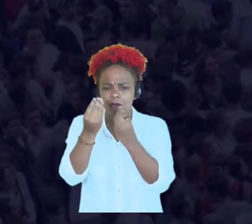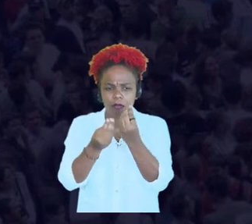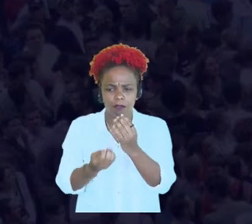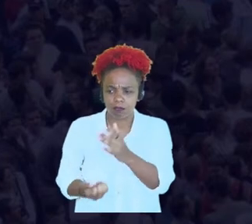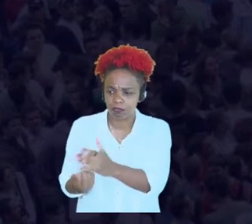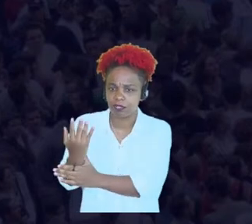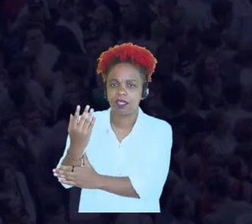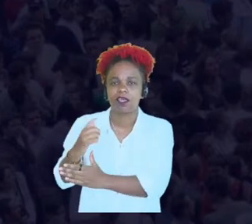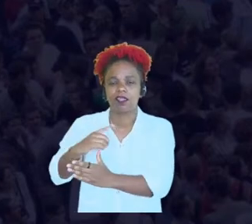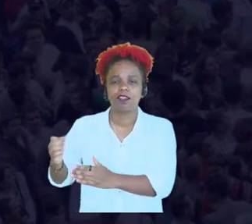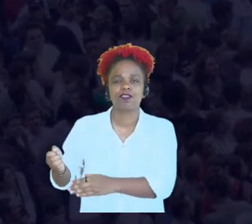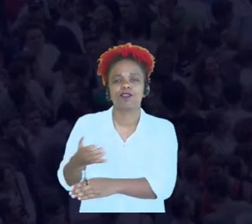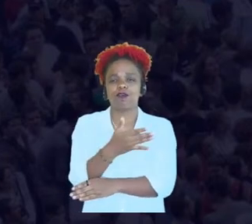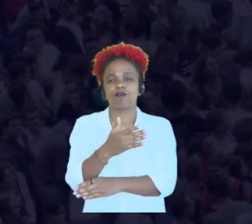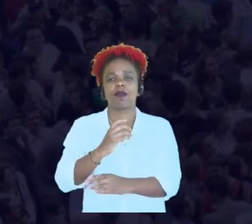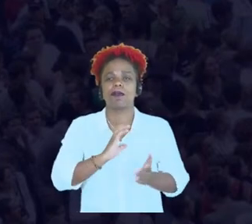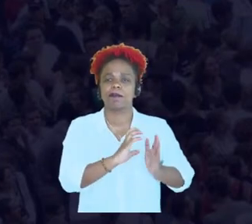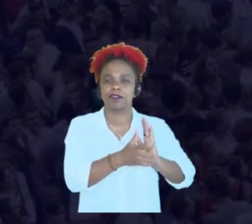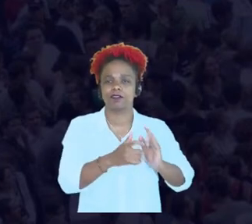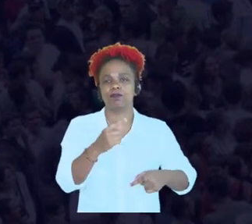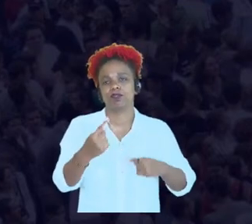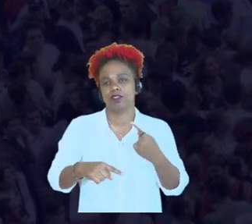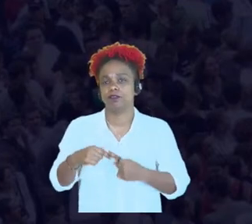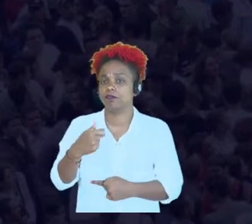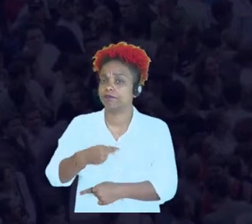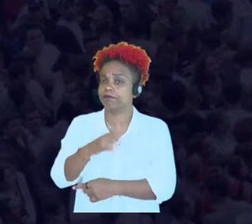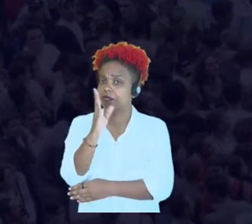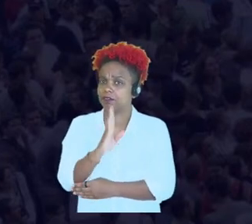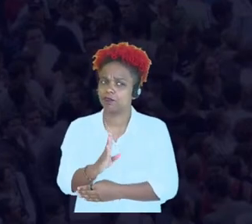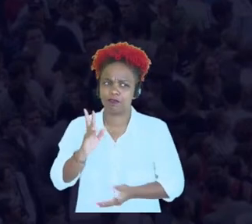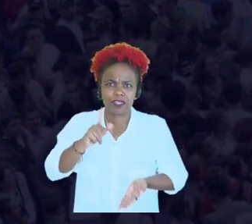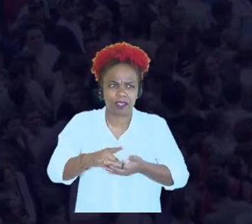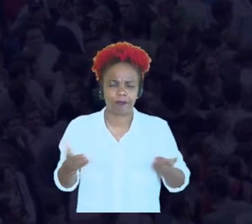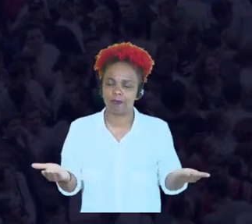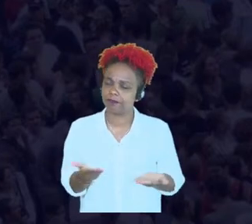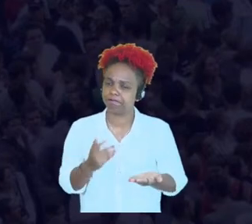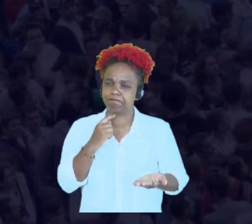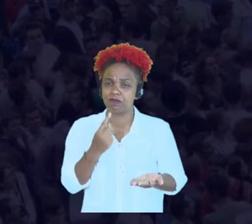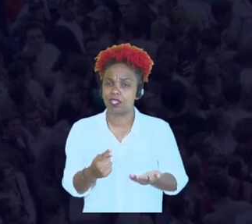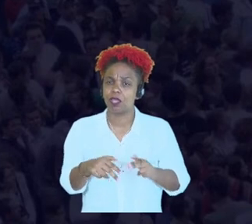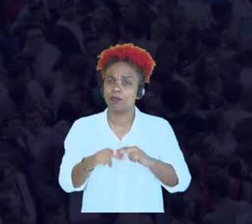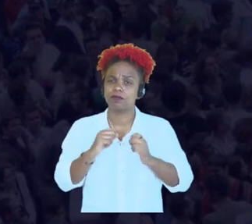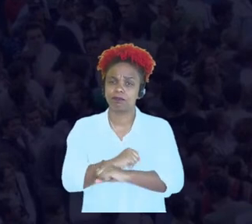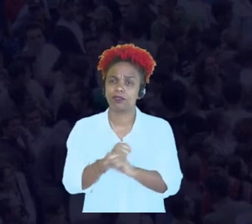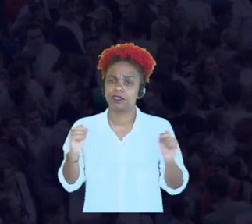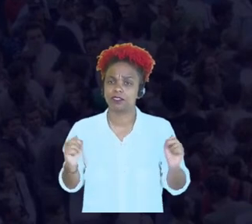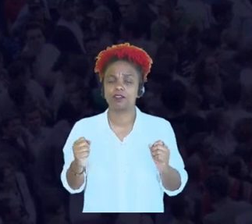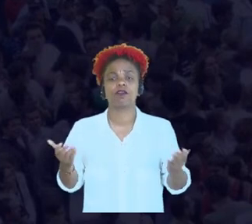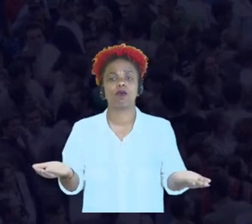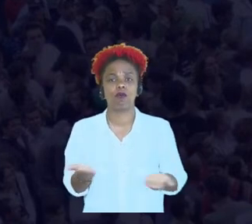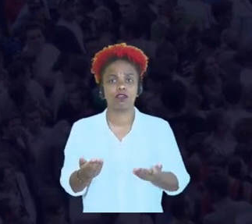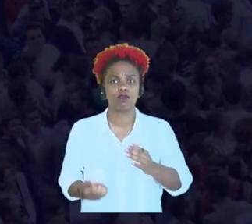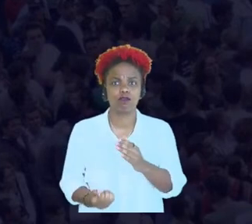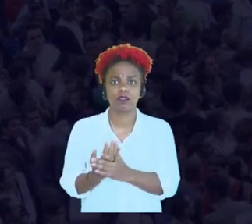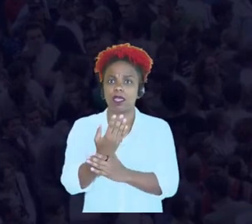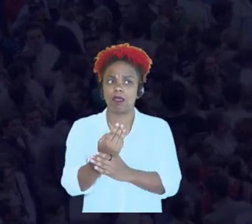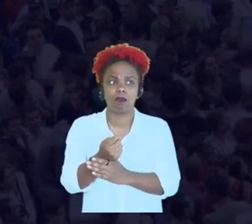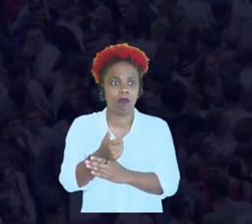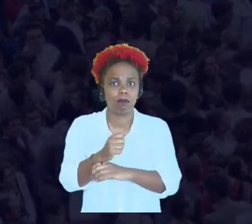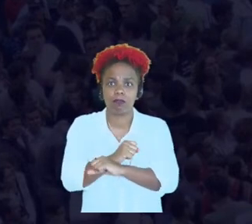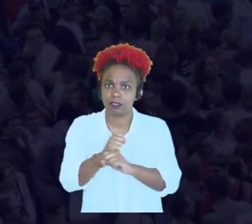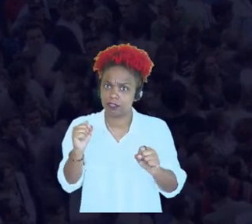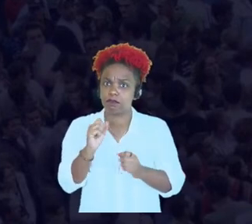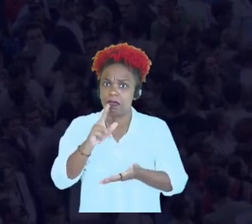Brasil. Hoje não é mais uma verdade falar sobre isso. É muito difícil, quase impossível, fundar um partido político. Mas, ainda assim,